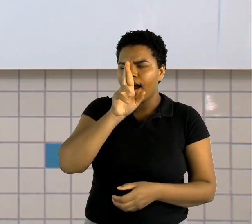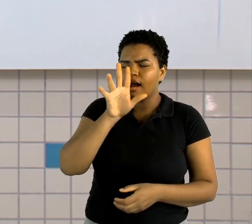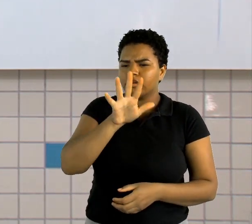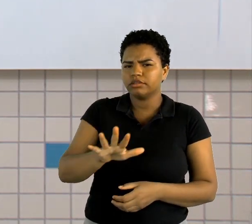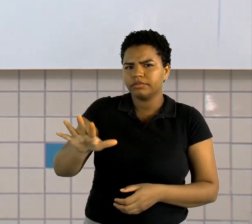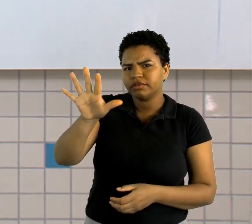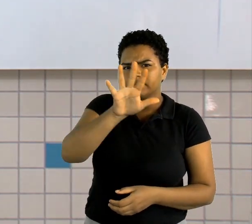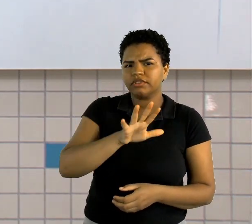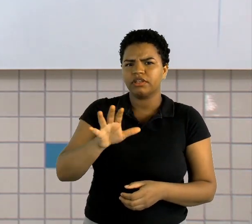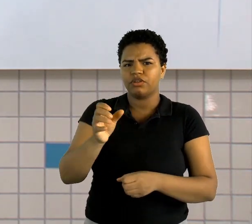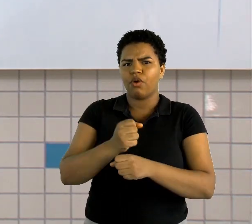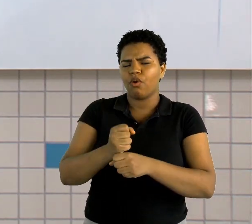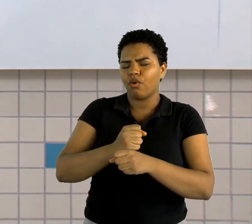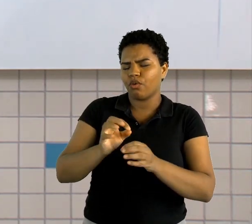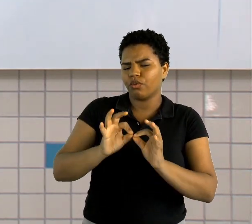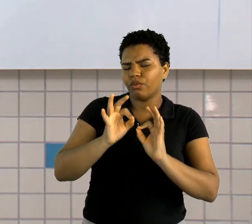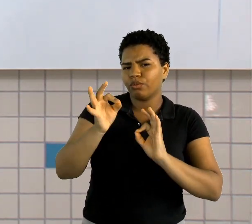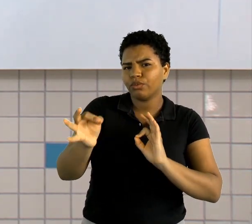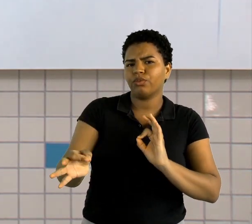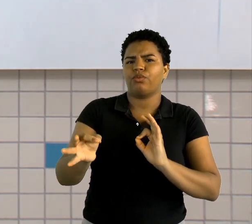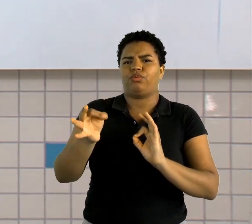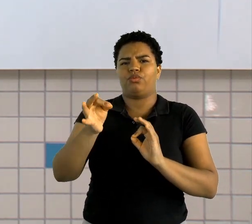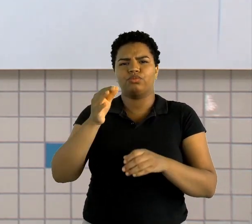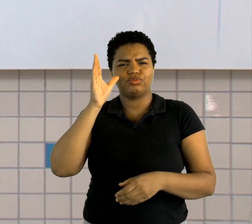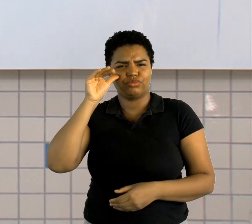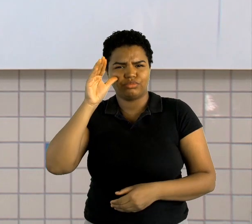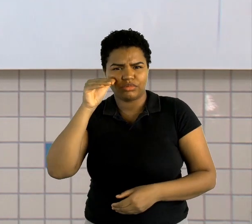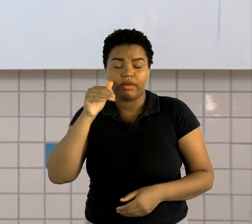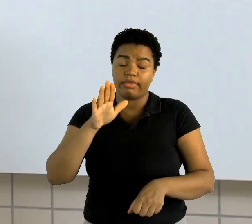de observação. Tempo.